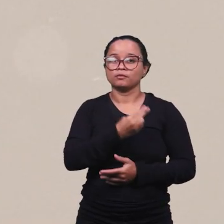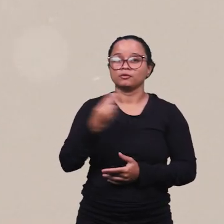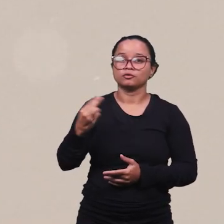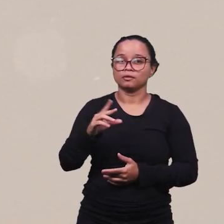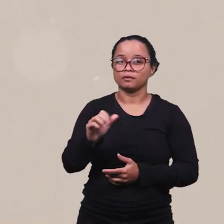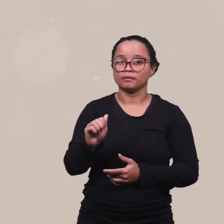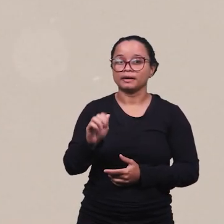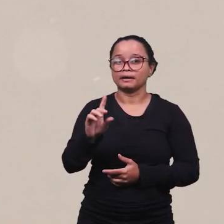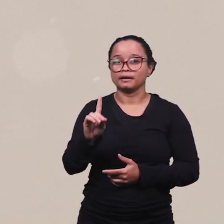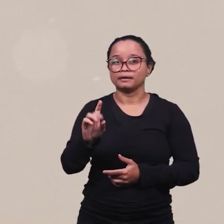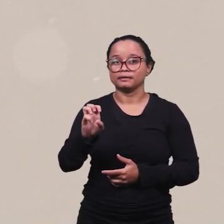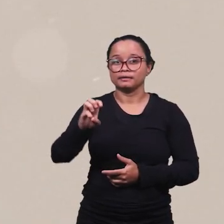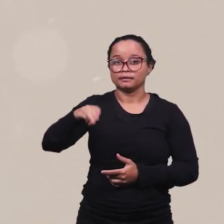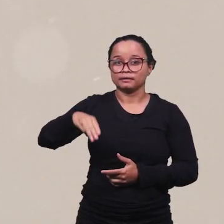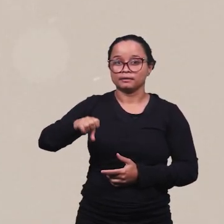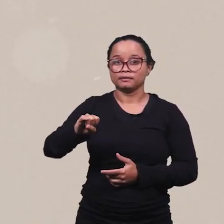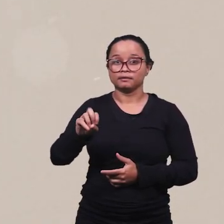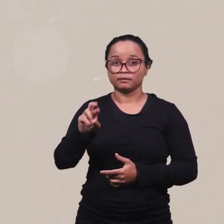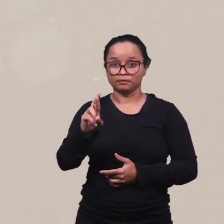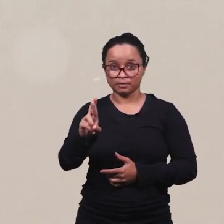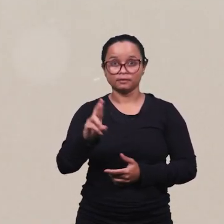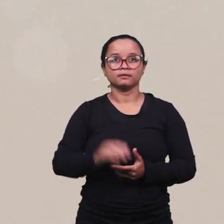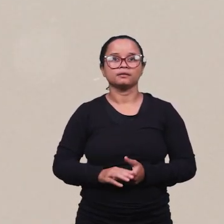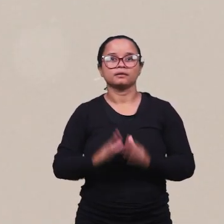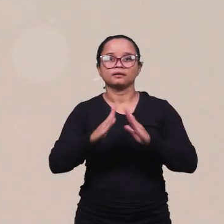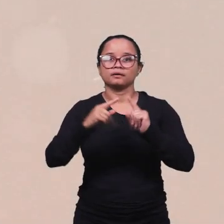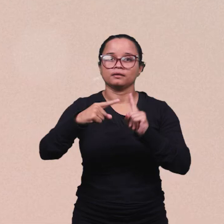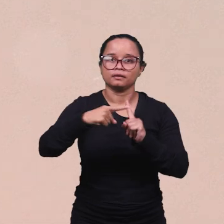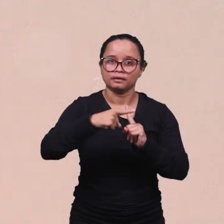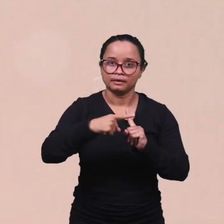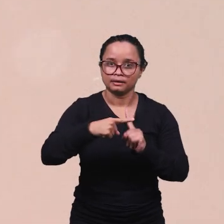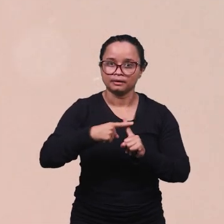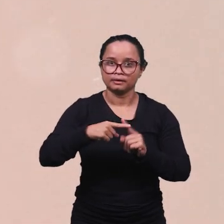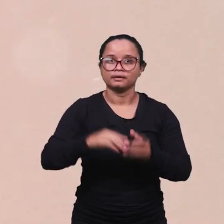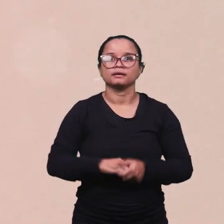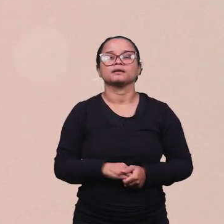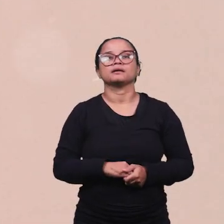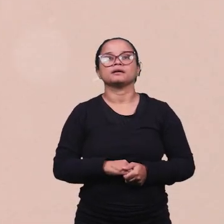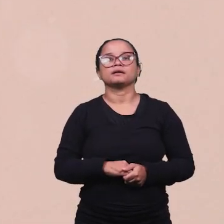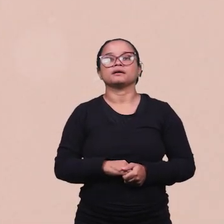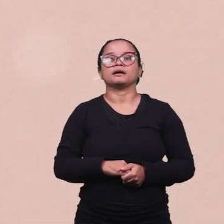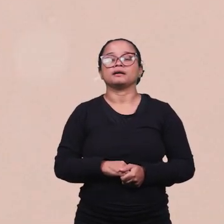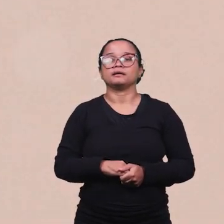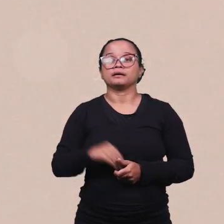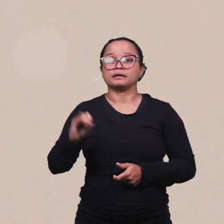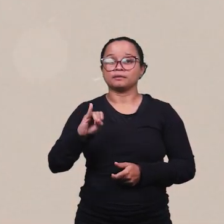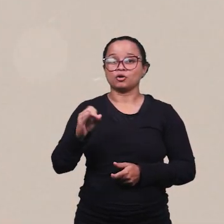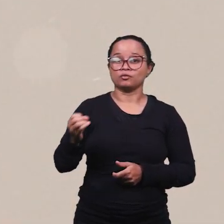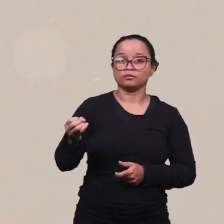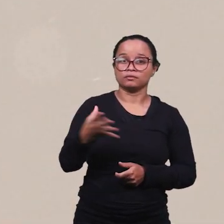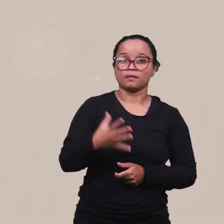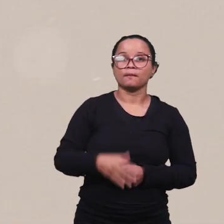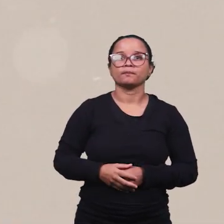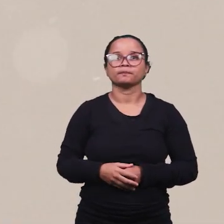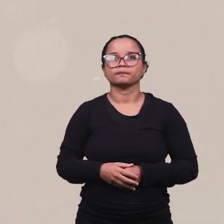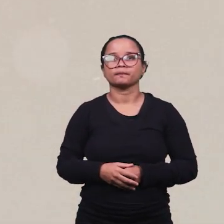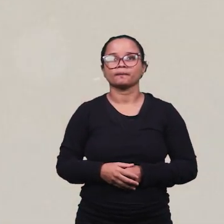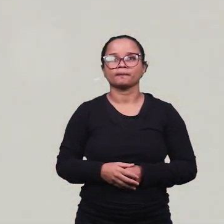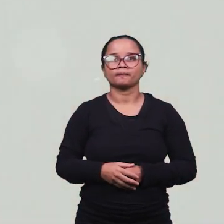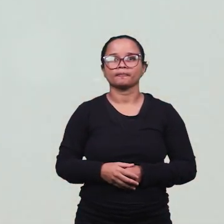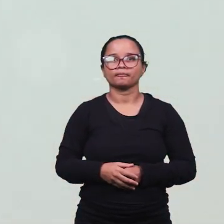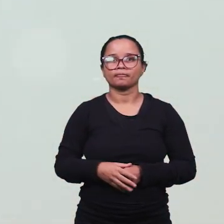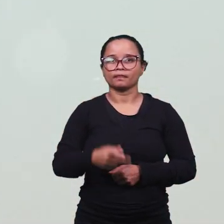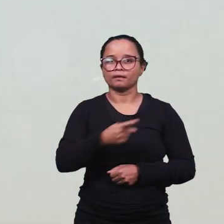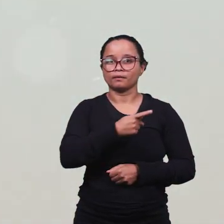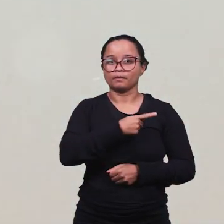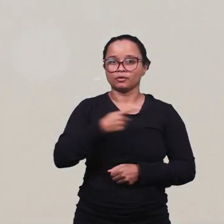é Ademir Alves Bastos. Sou da Igreja de Nova Itaparica, Ministério Pastor